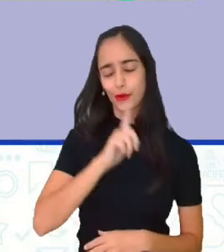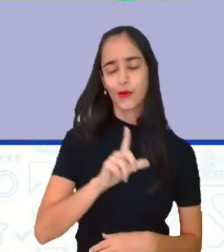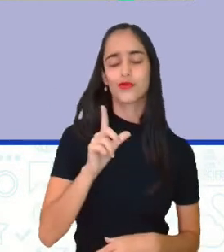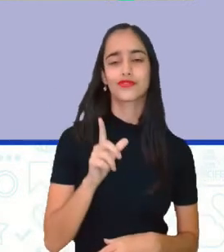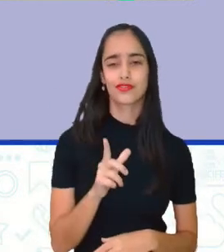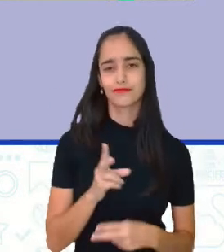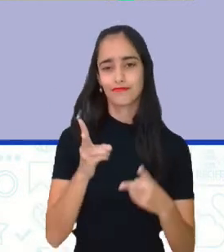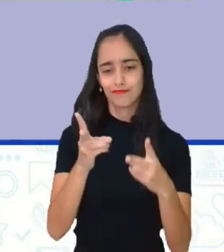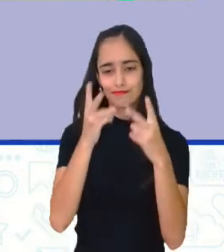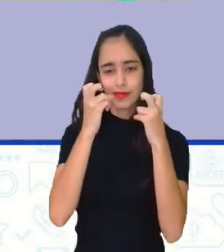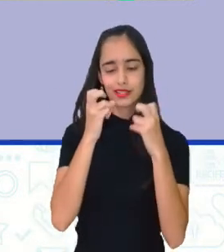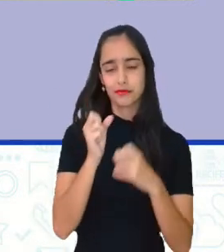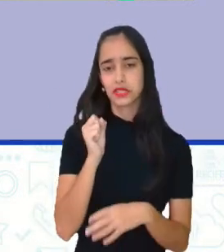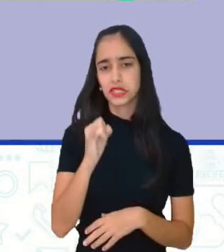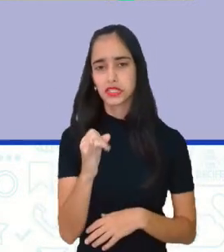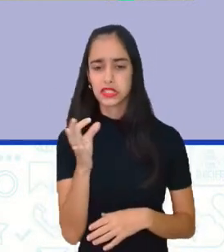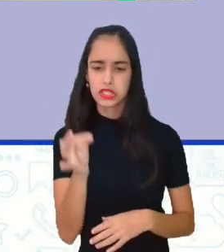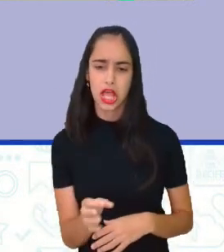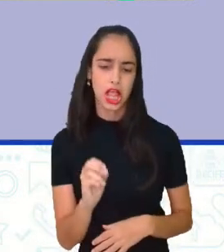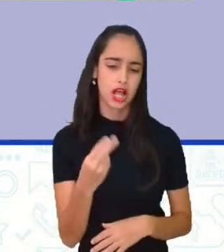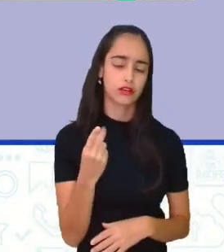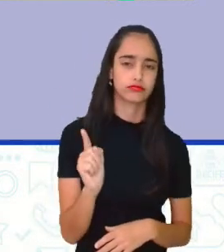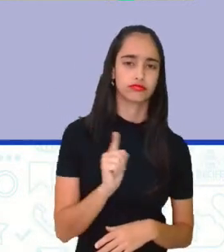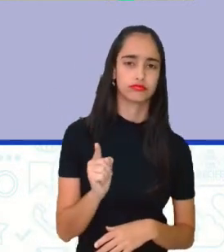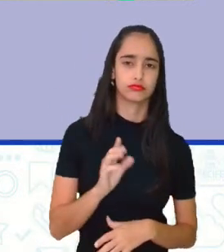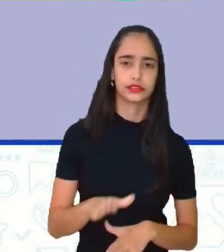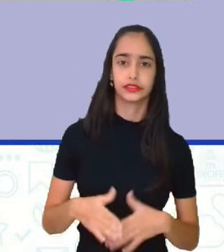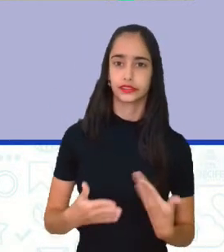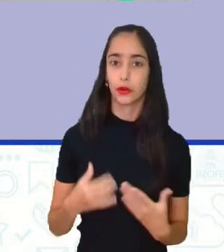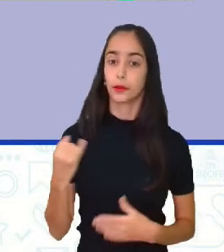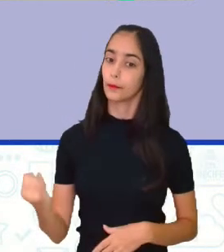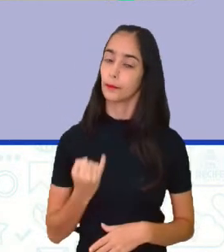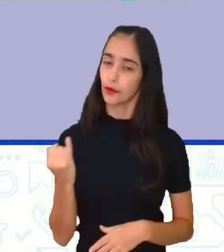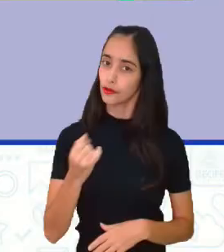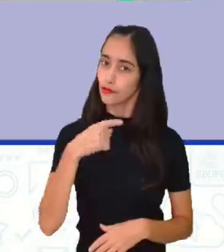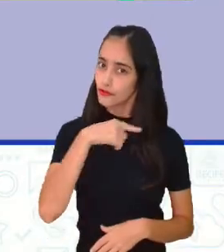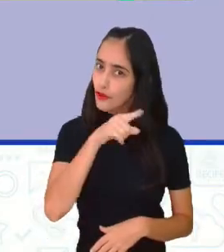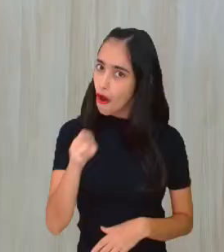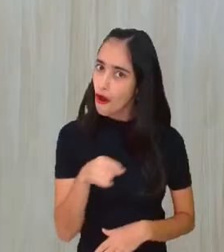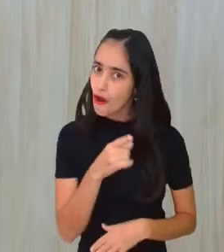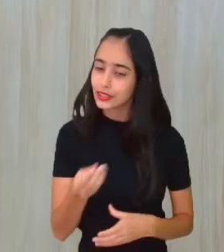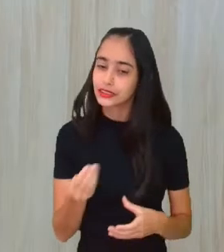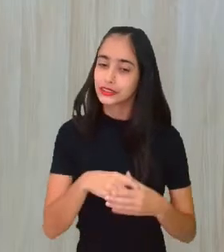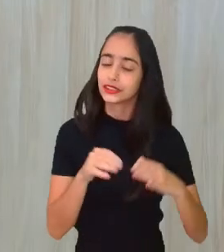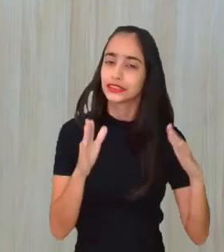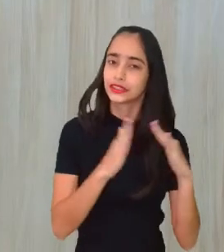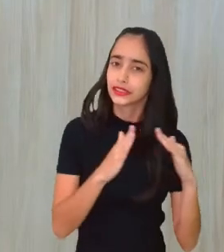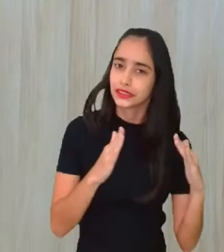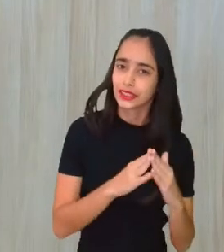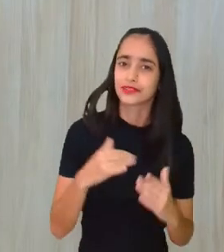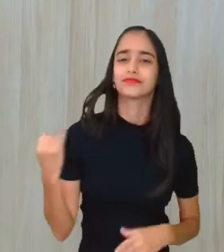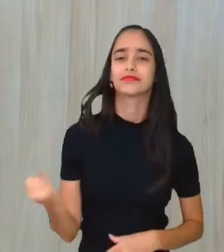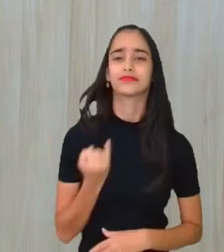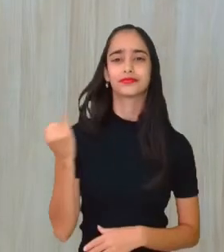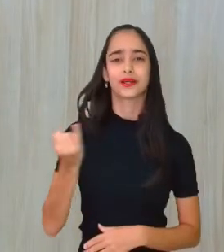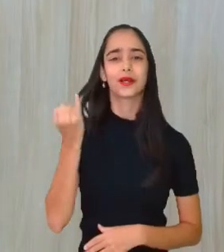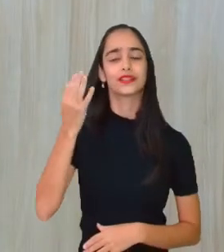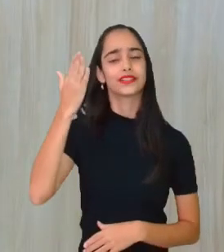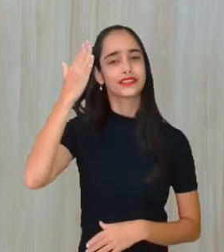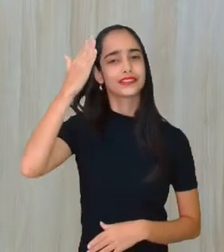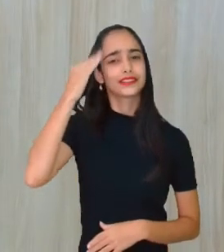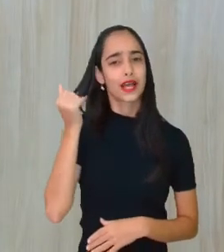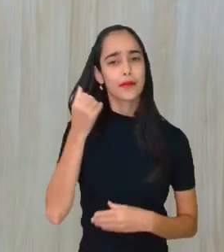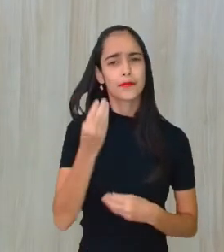importante você, na sua residência, saber também onde fica a chave geral, né, de energia da sua residência, para que você